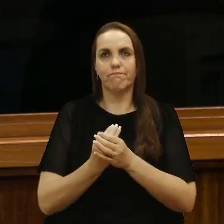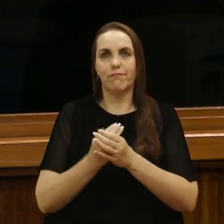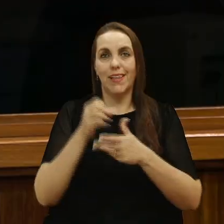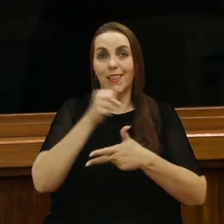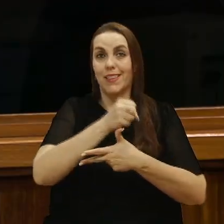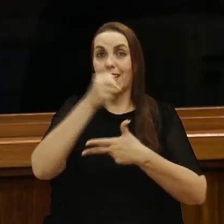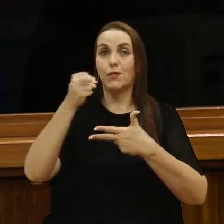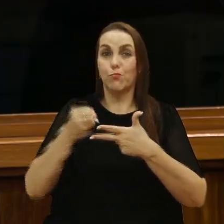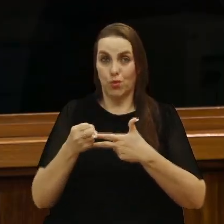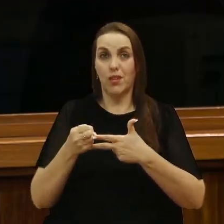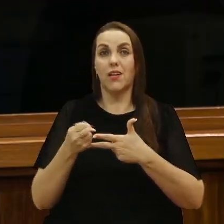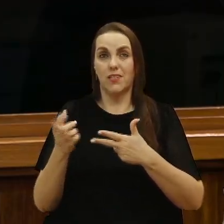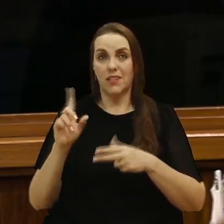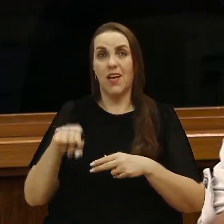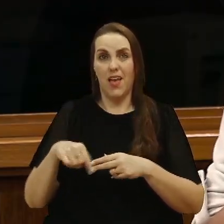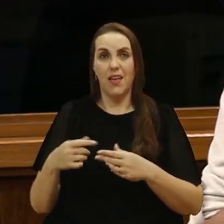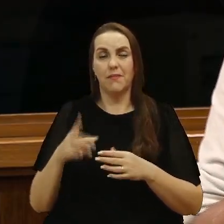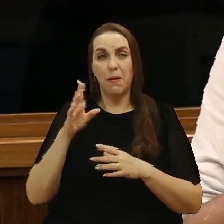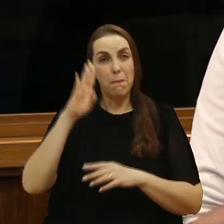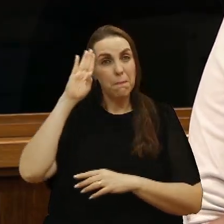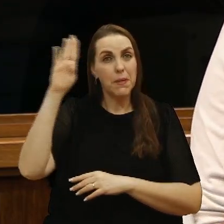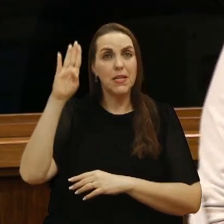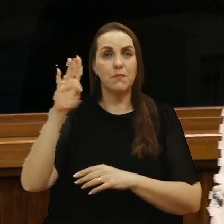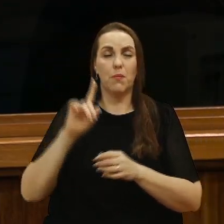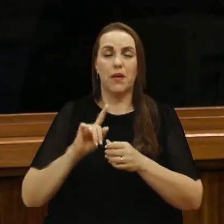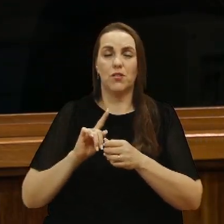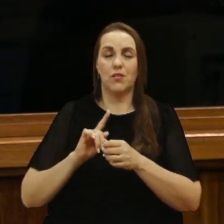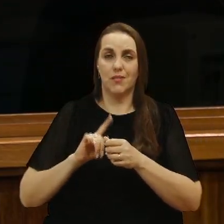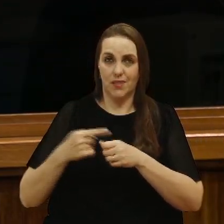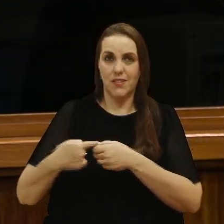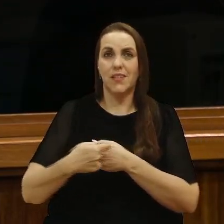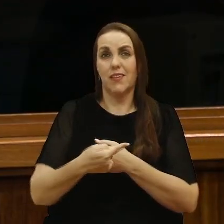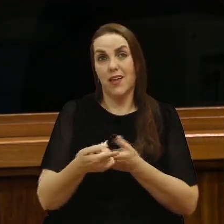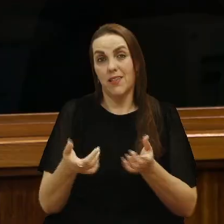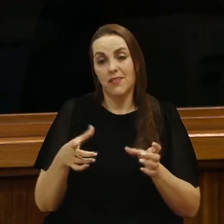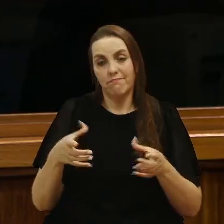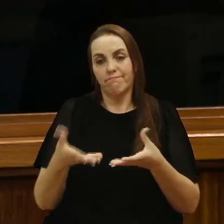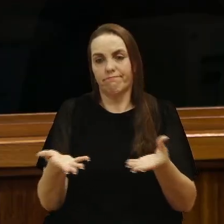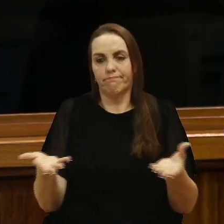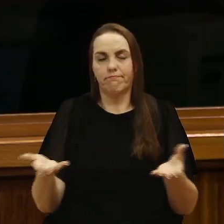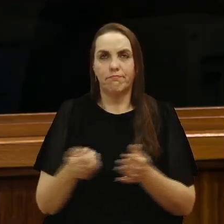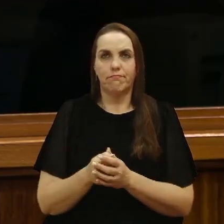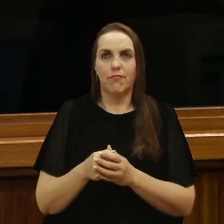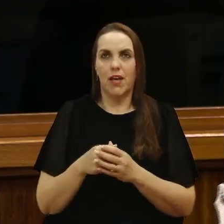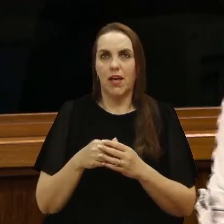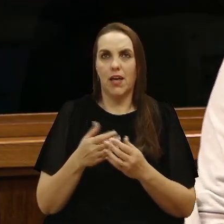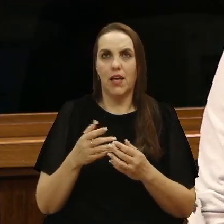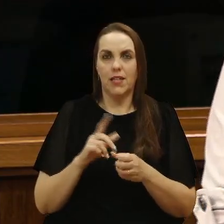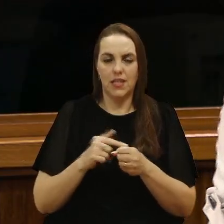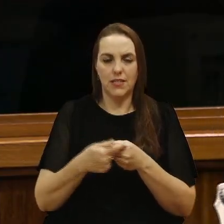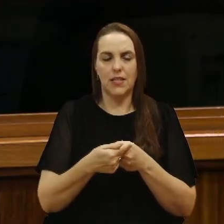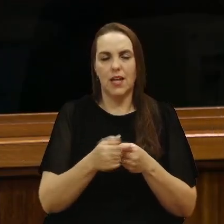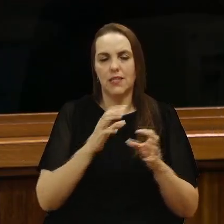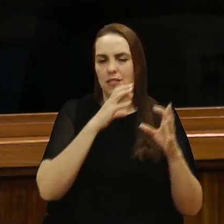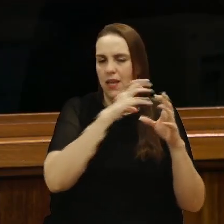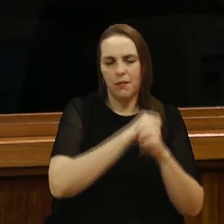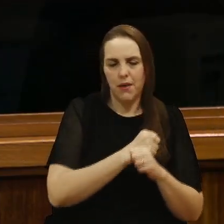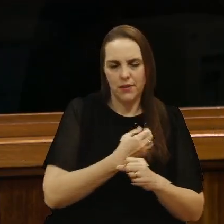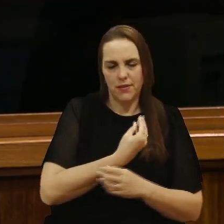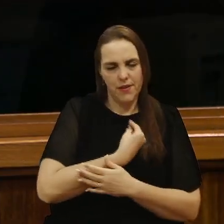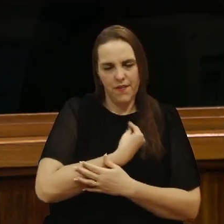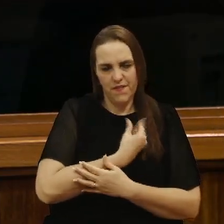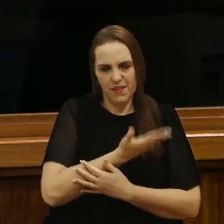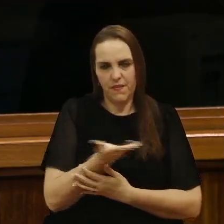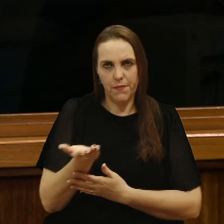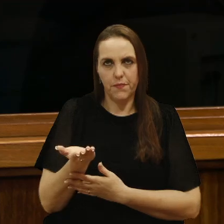só estadual, mas também e principalmente municipal, que é nos municípios que as cidades e os animais vivem. Então,